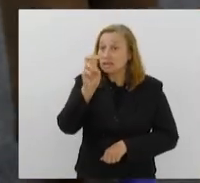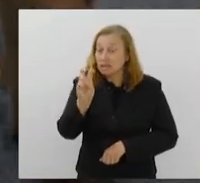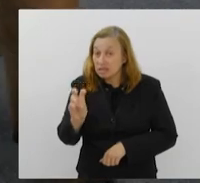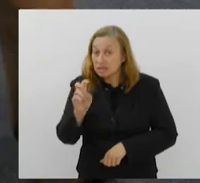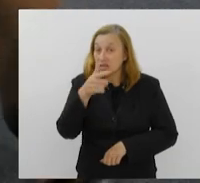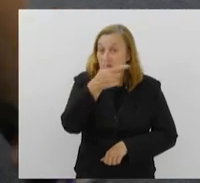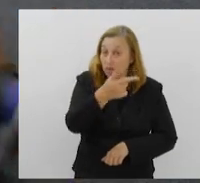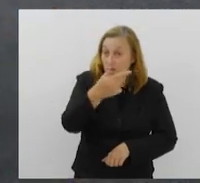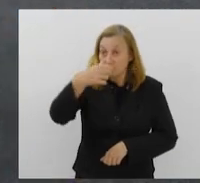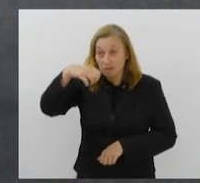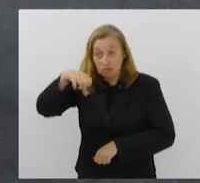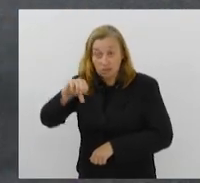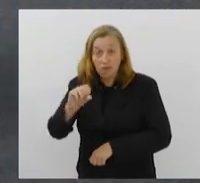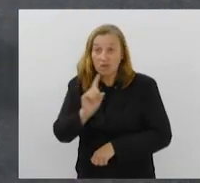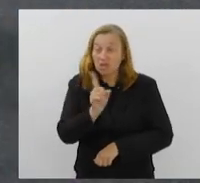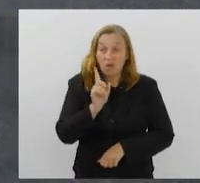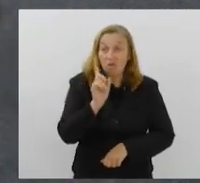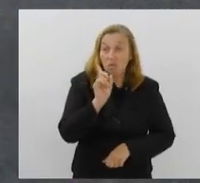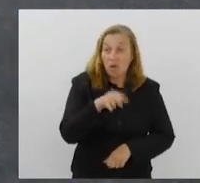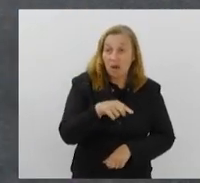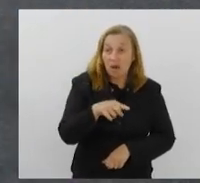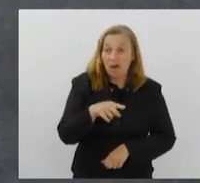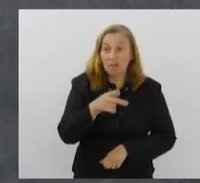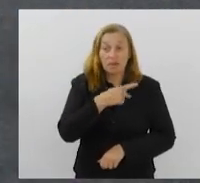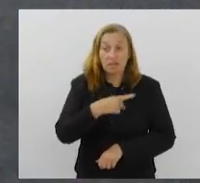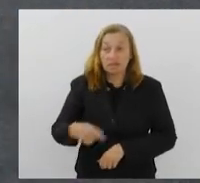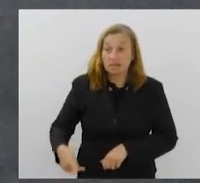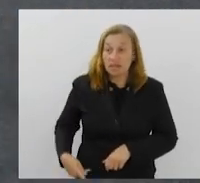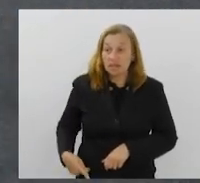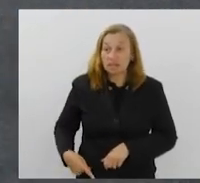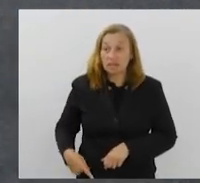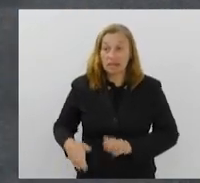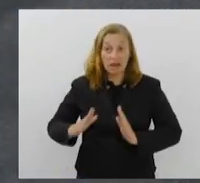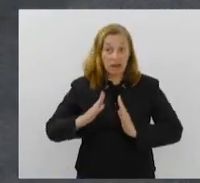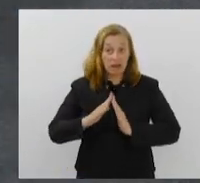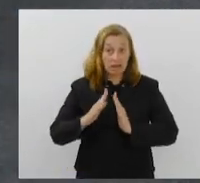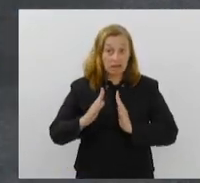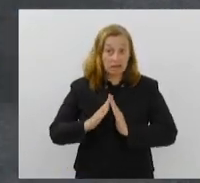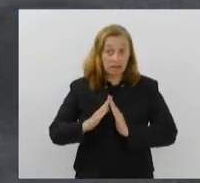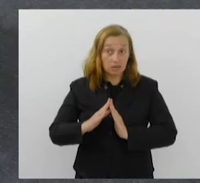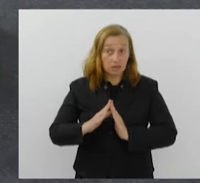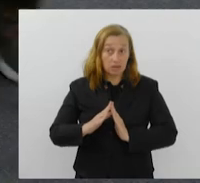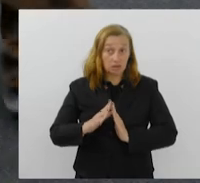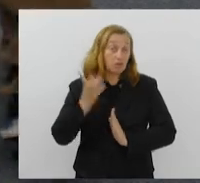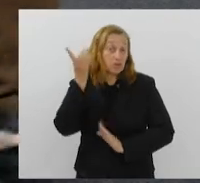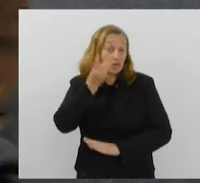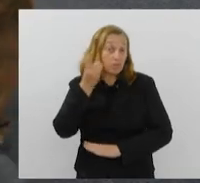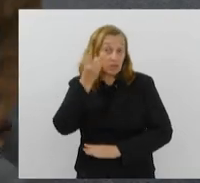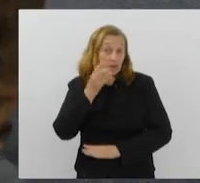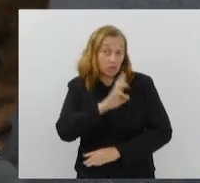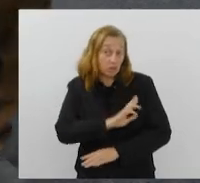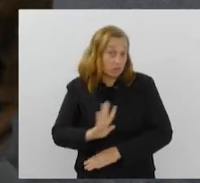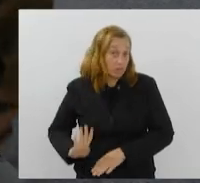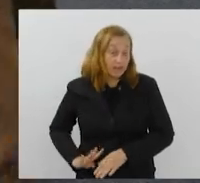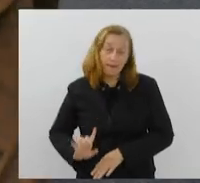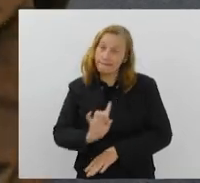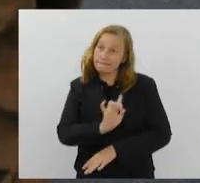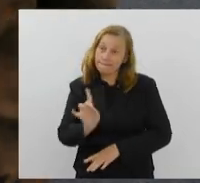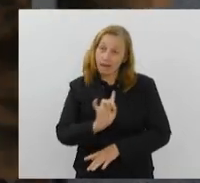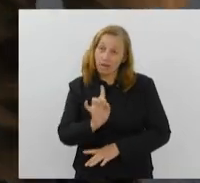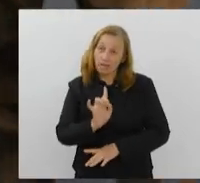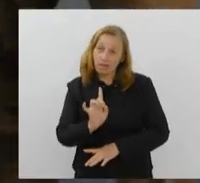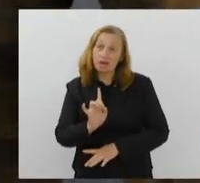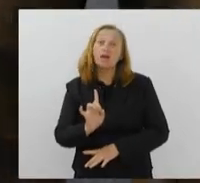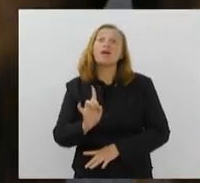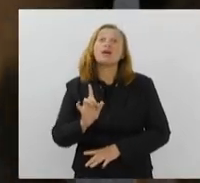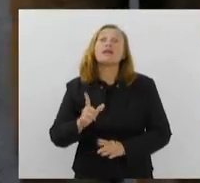de 2019. Não era presidente da casa o deputado Bacelar, era presidente